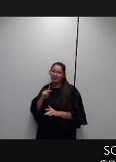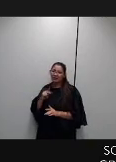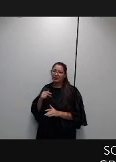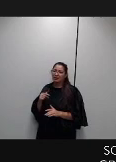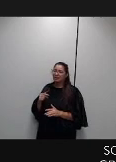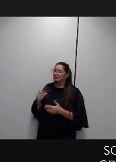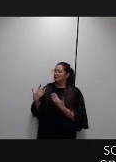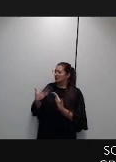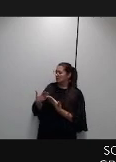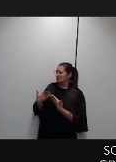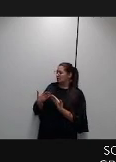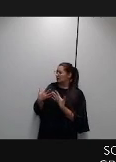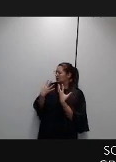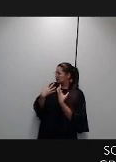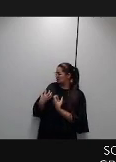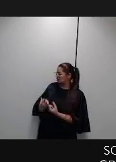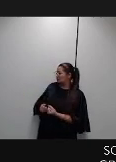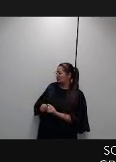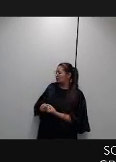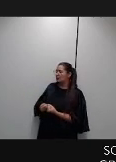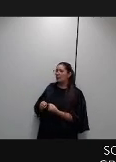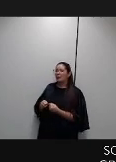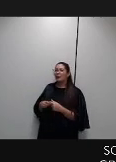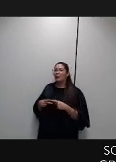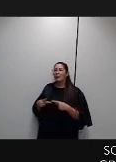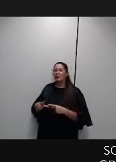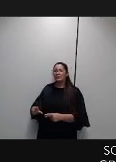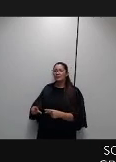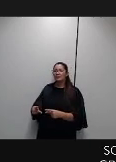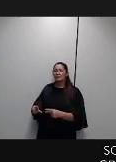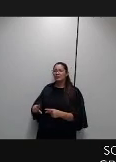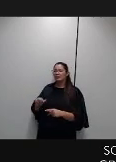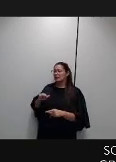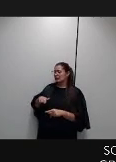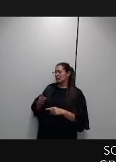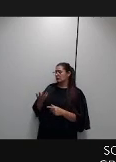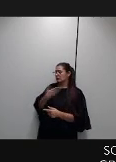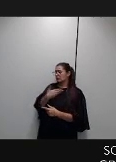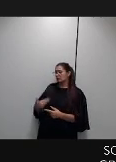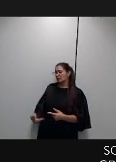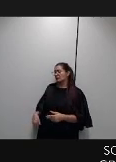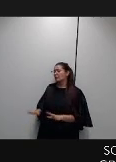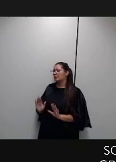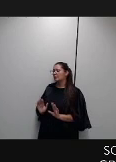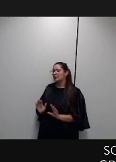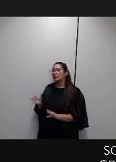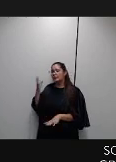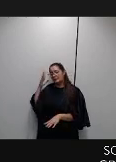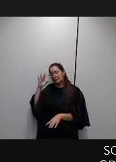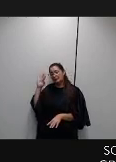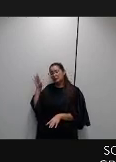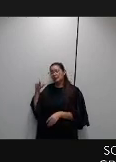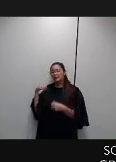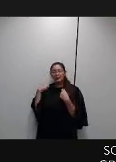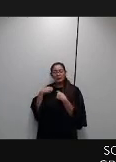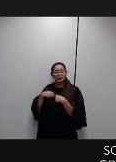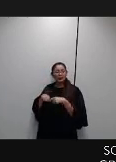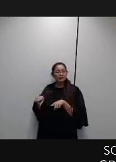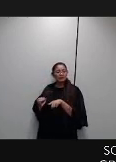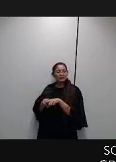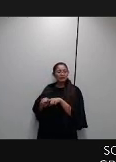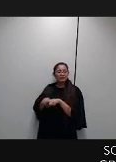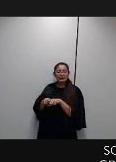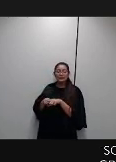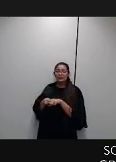realmente de receita patrimonial e não de preço mais como lembrou o início do gel Sem Reflexo no